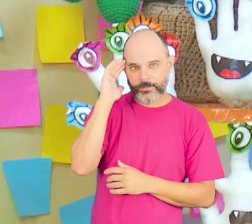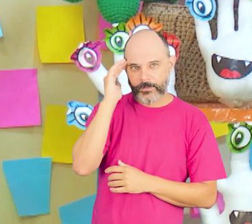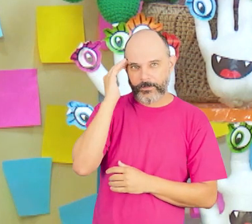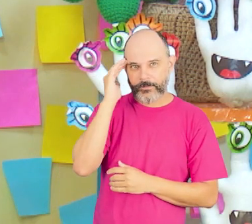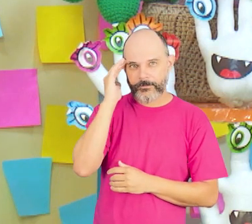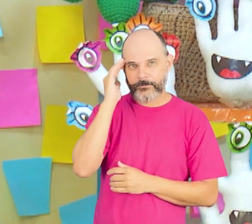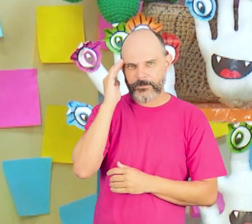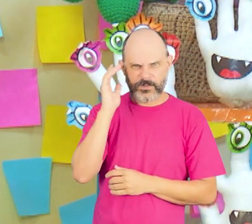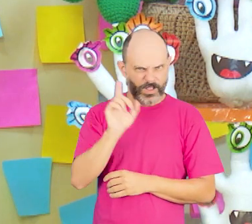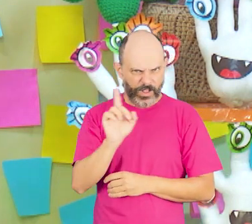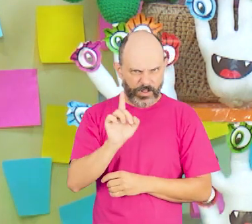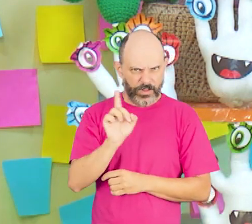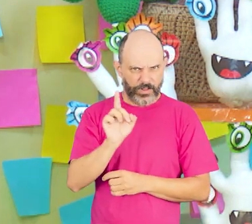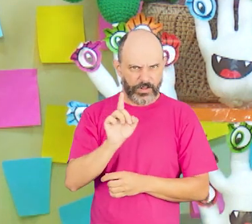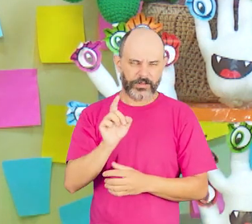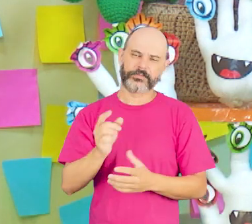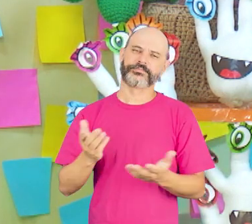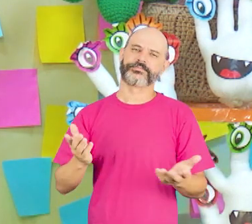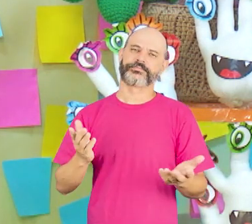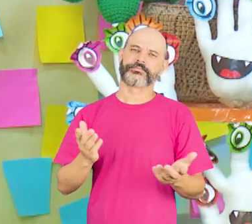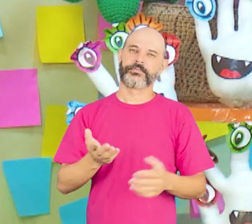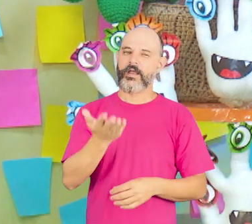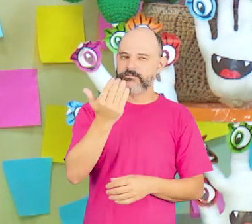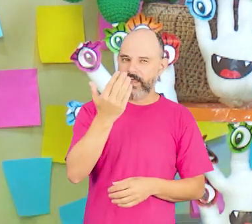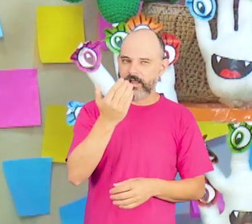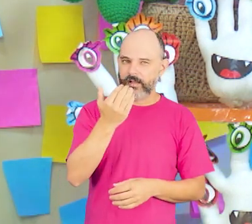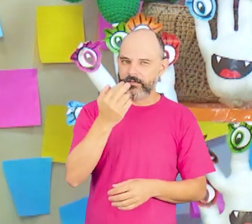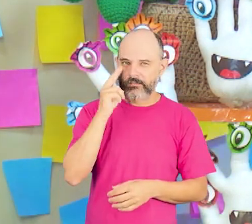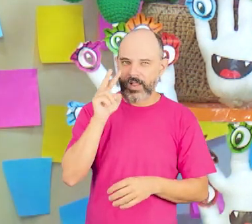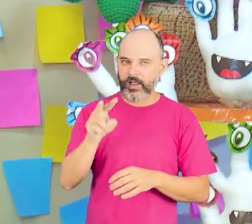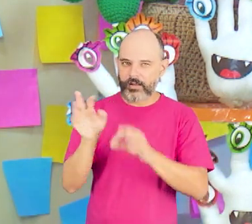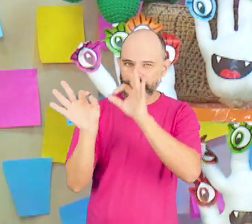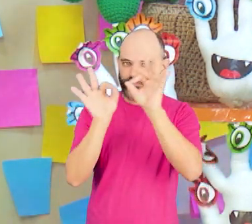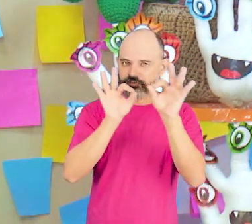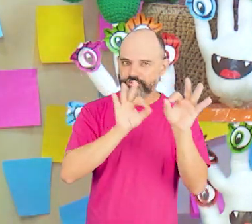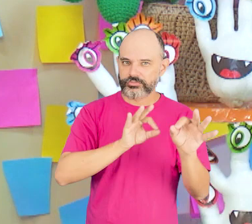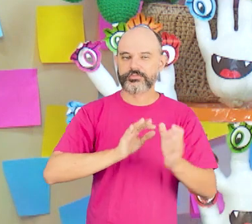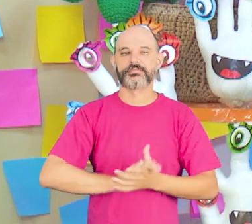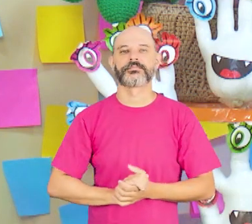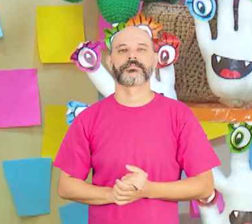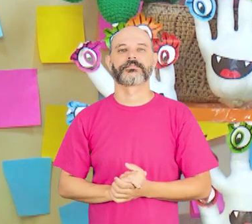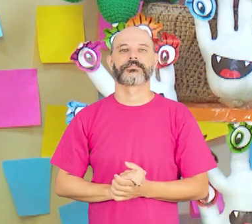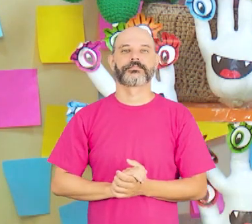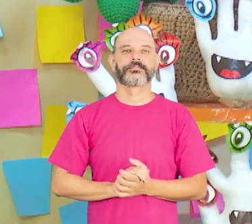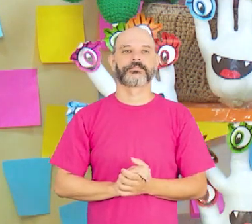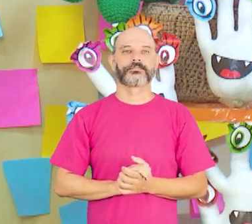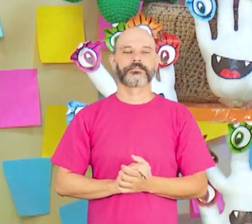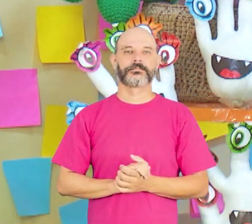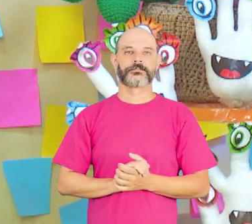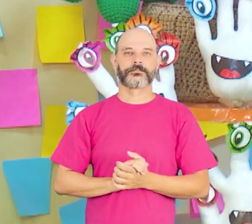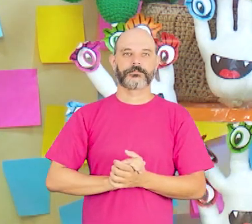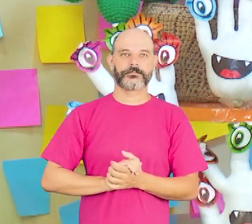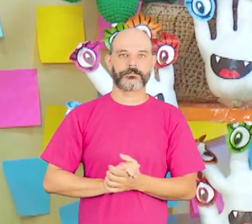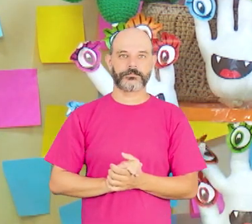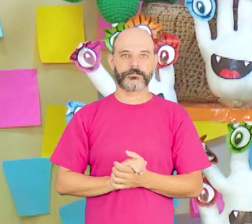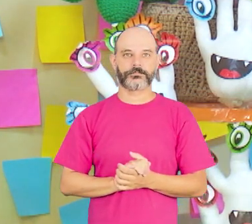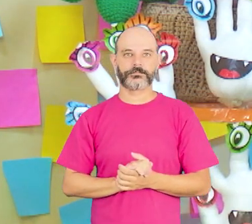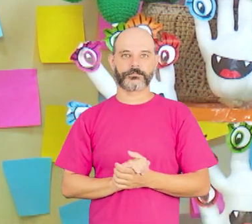Entenderam? Não? Ah, então vem ver a história com a gente. Eu entendi tudo o que vocês falaram.